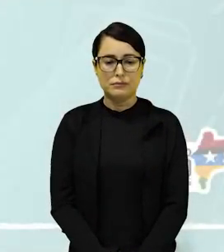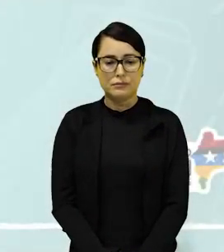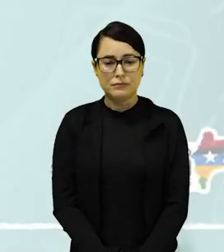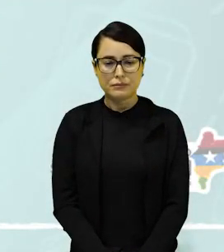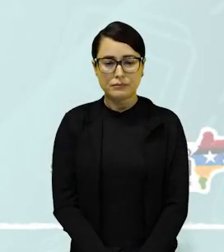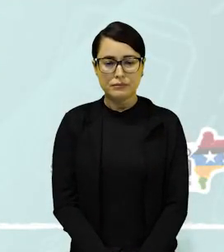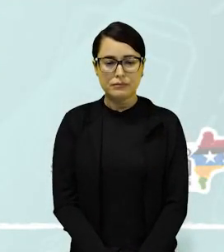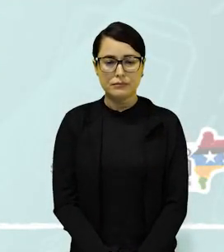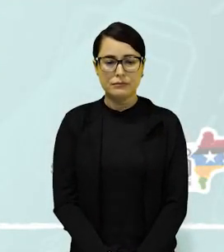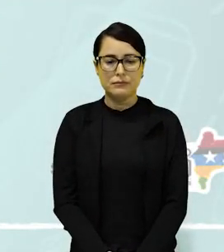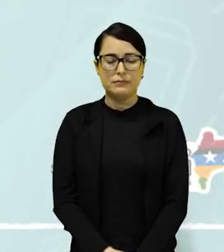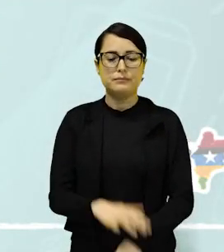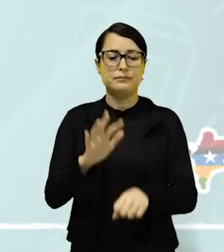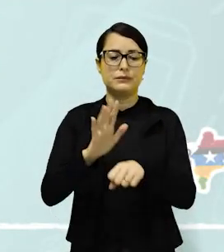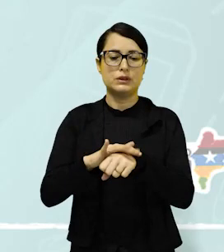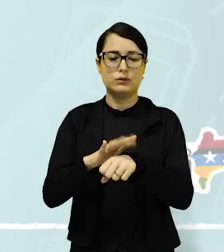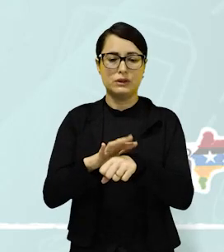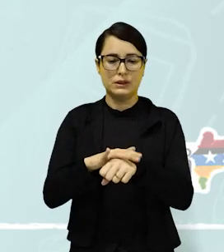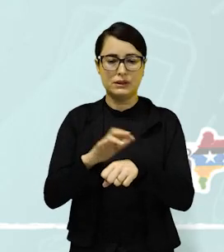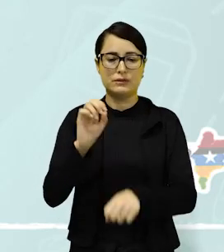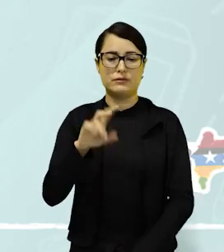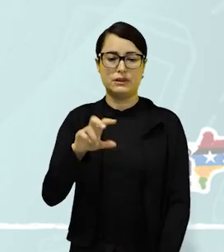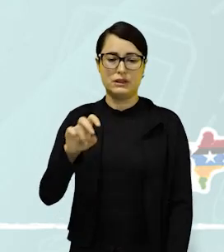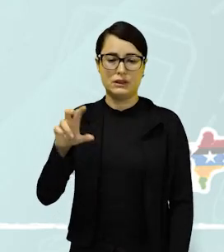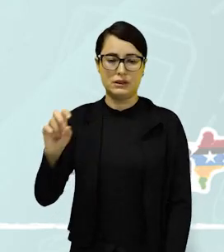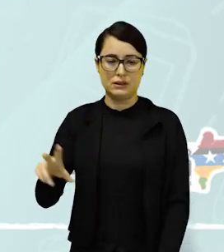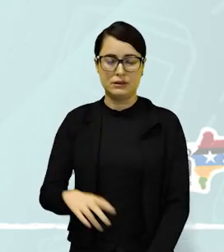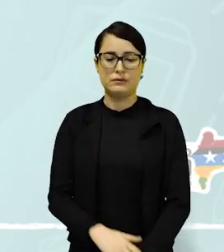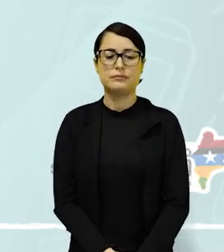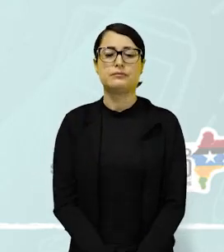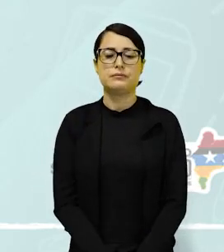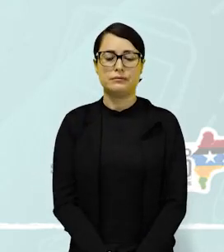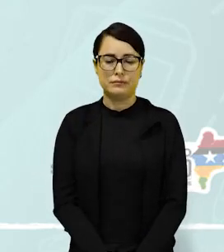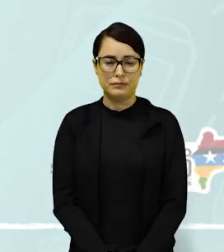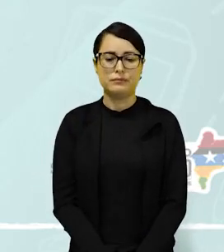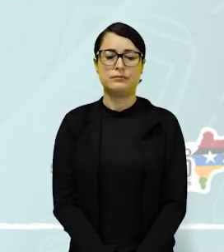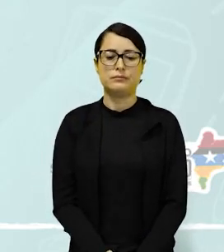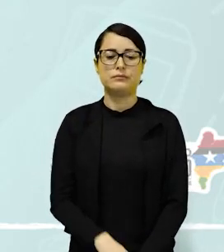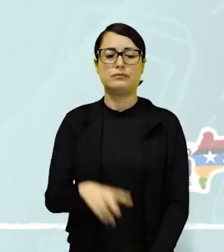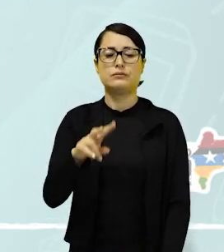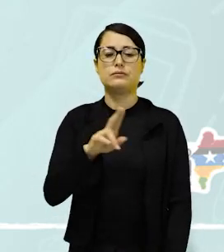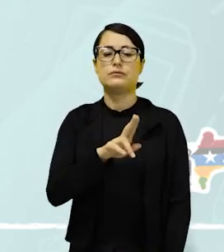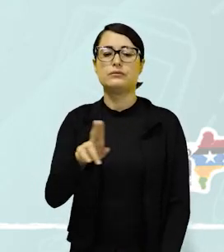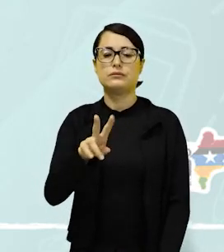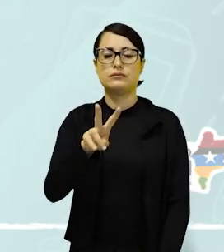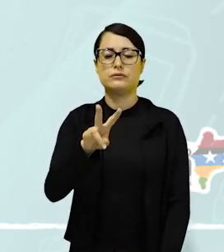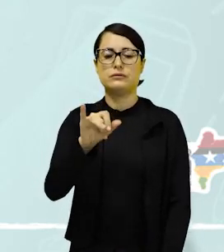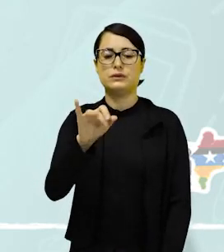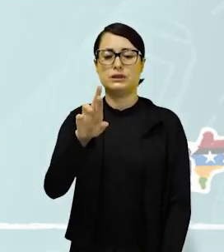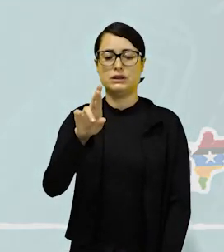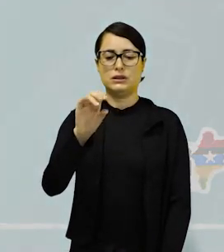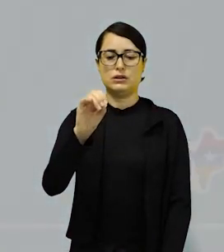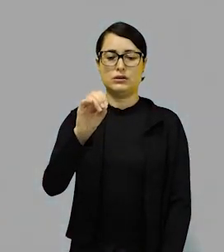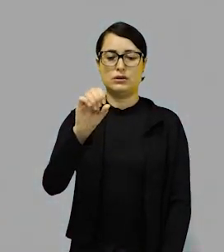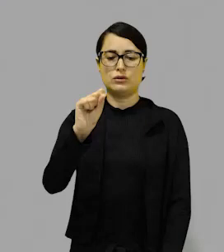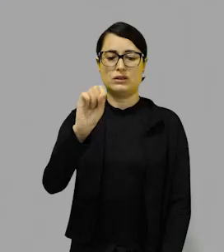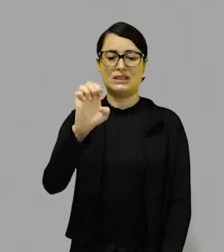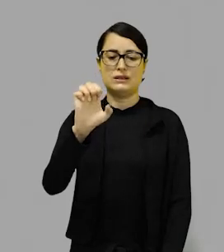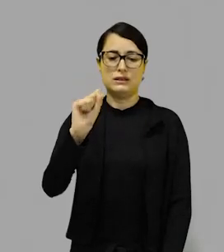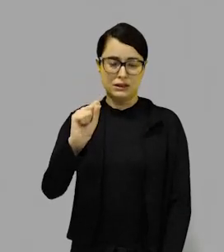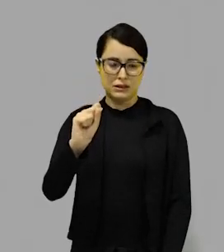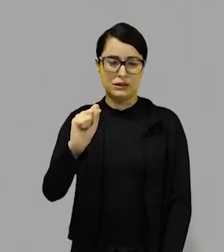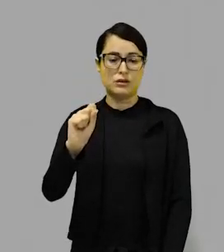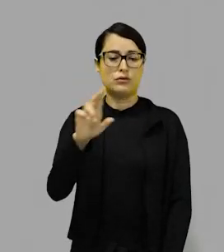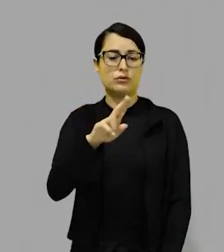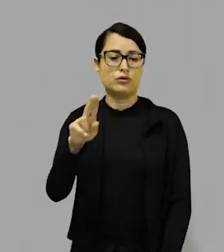Gente, as doenças virais, né, as doenças que são provocadas por vírus, elas são chamadas de viroses. É um nome genérico,